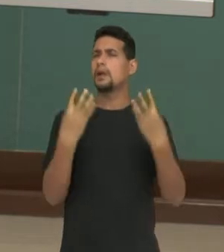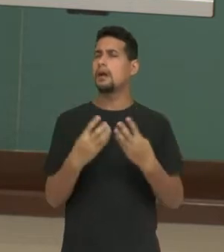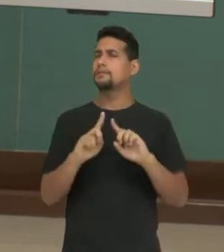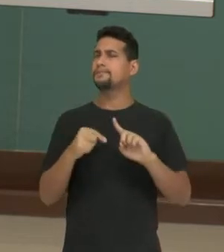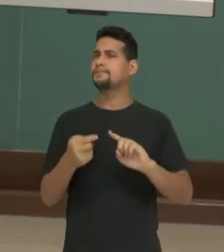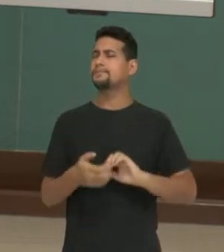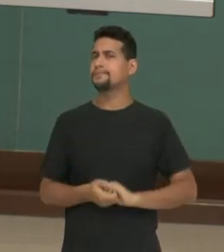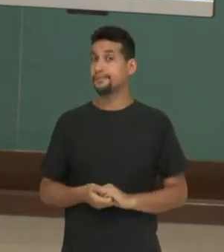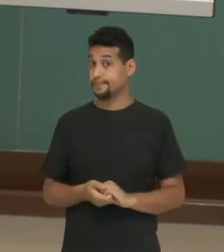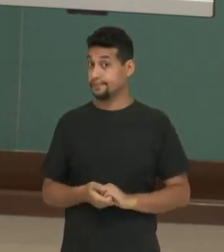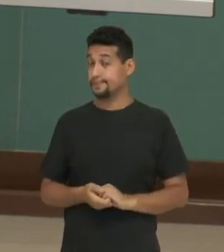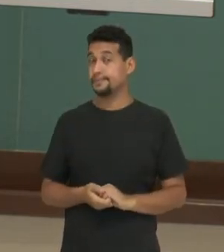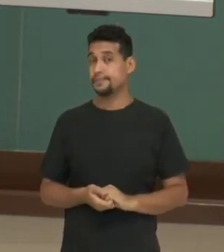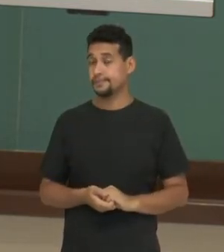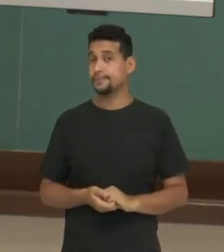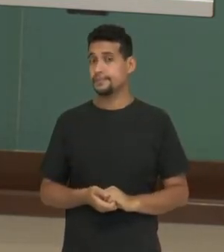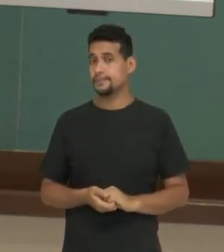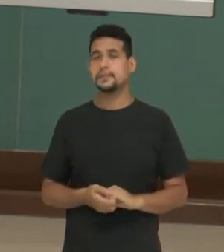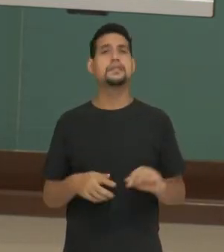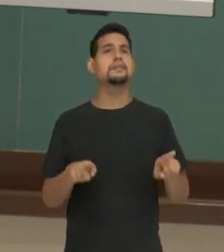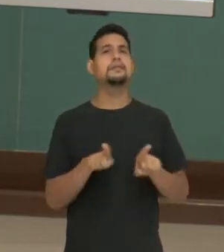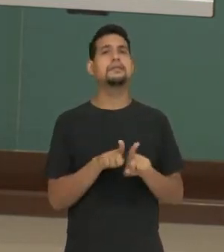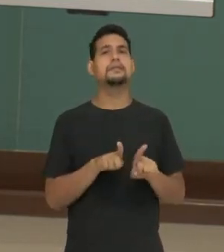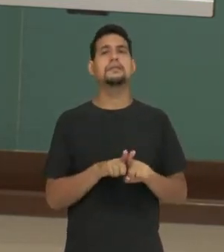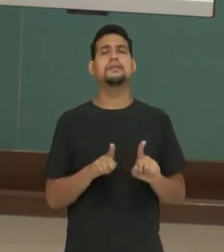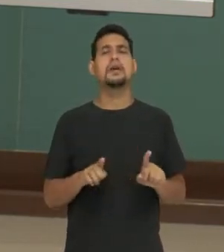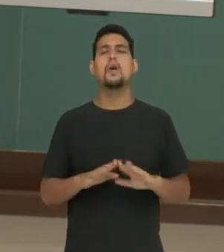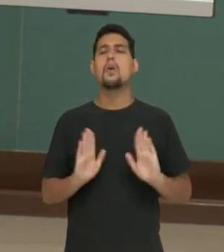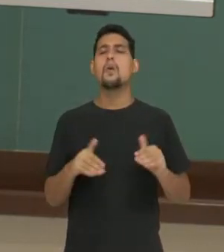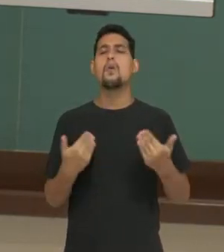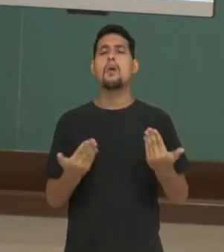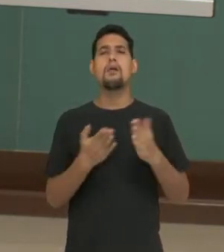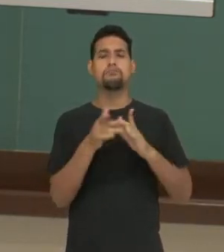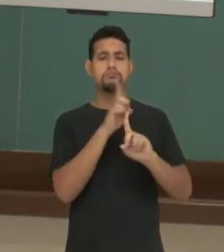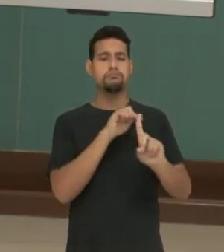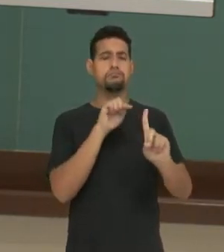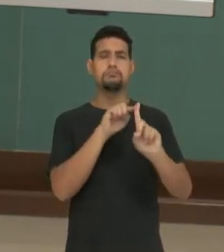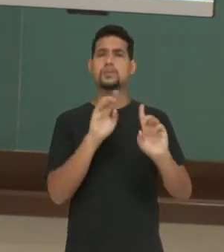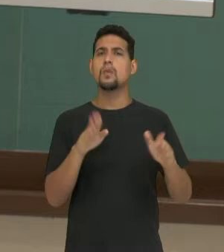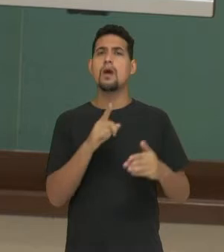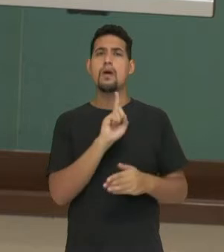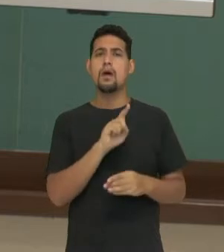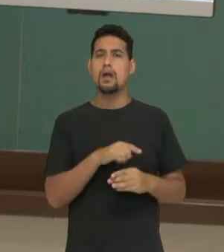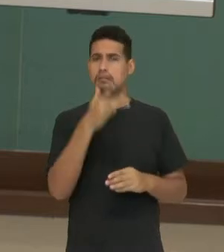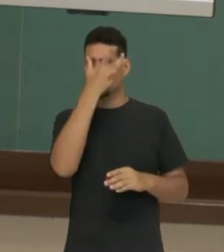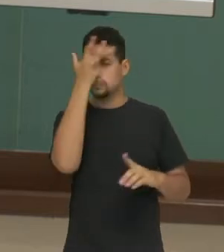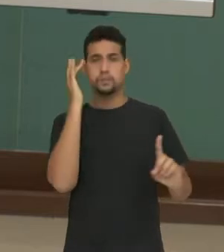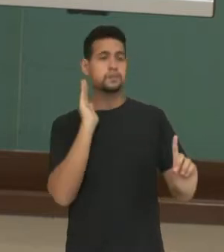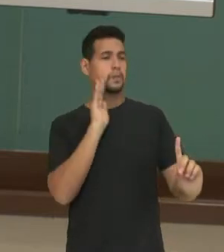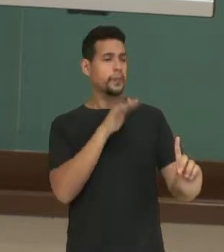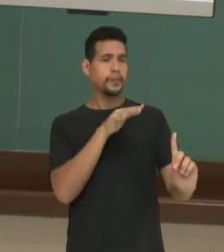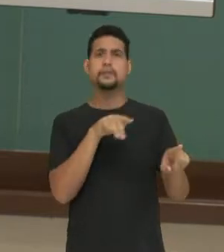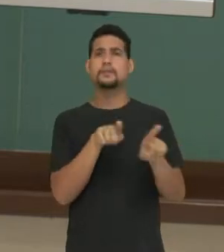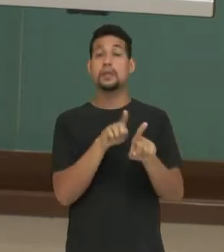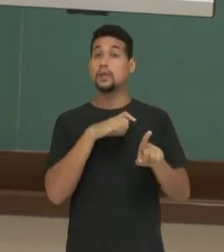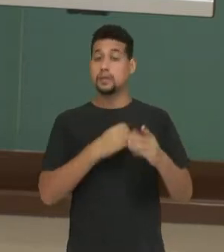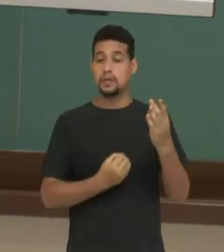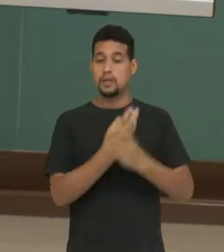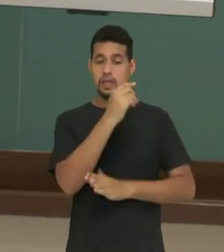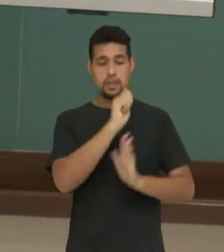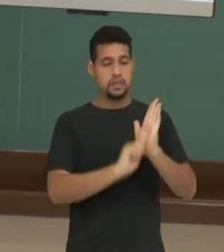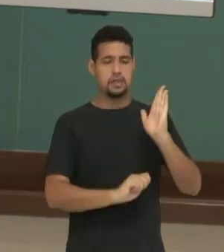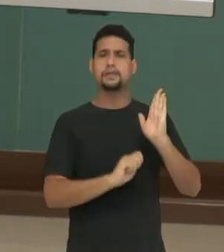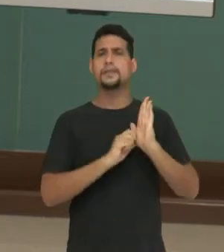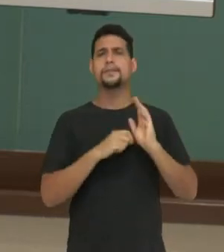partir disso, né? E para qual objetivo? Qual seria o público-alvo, né? Então, quando eu vou pensar numa produção de